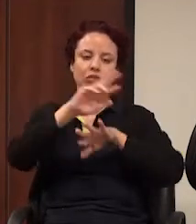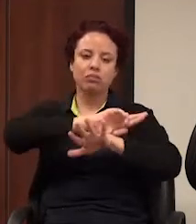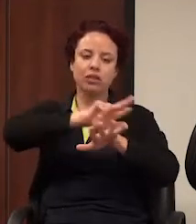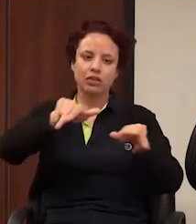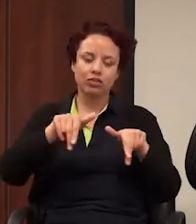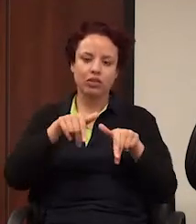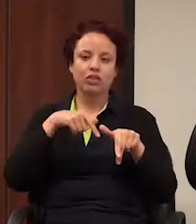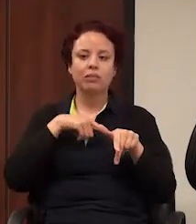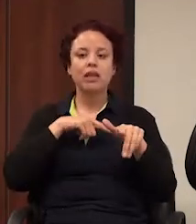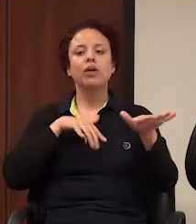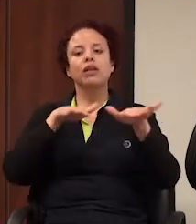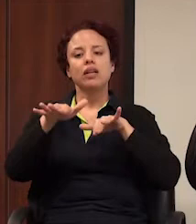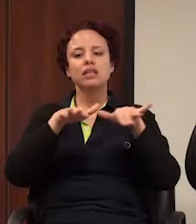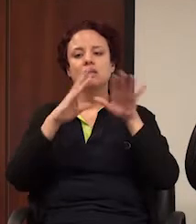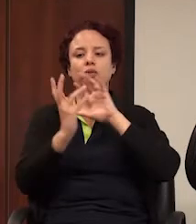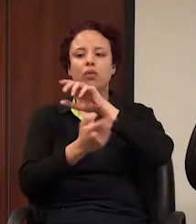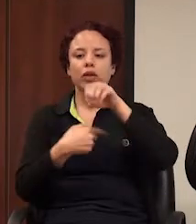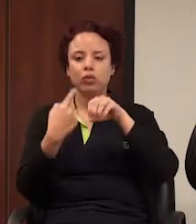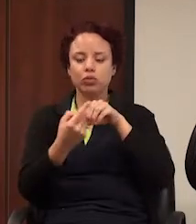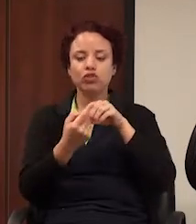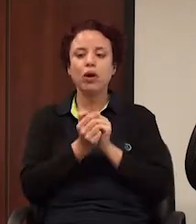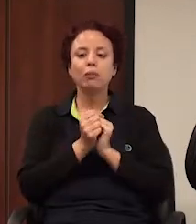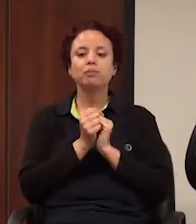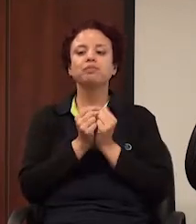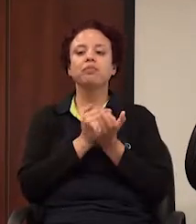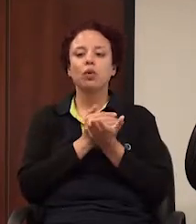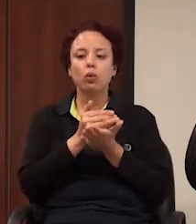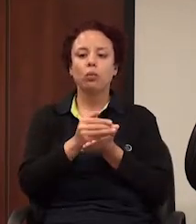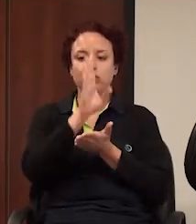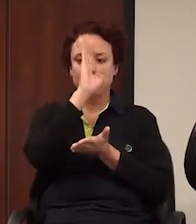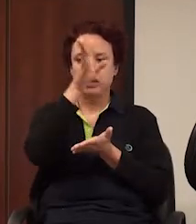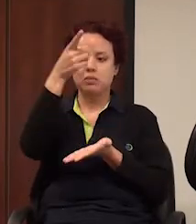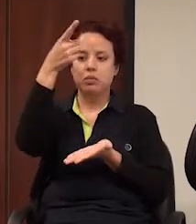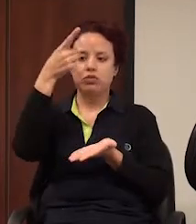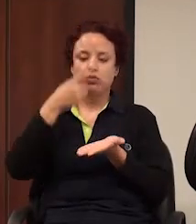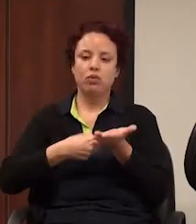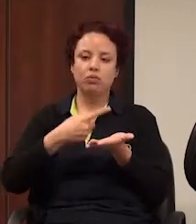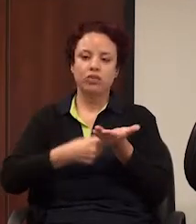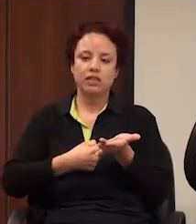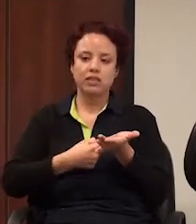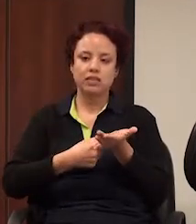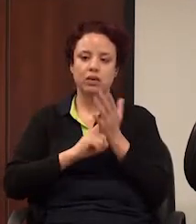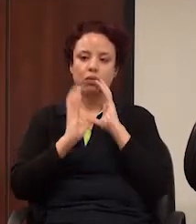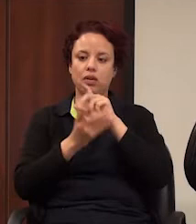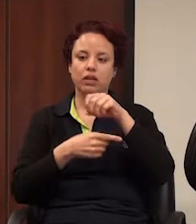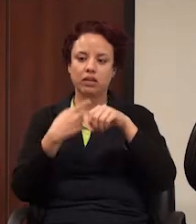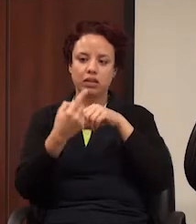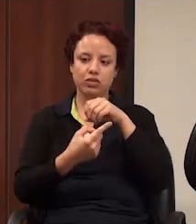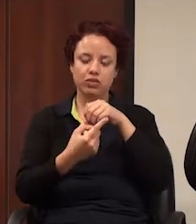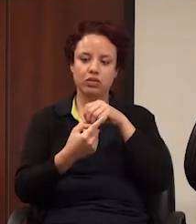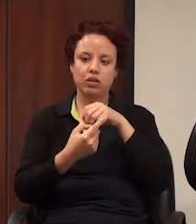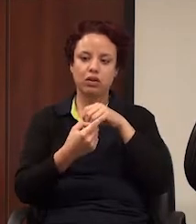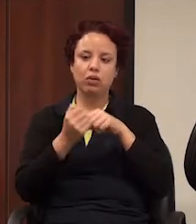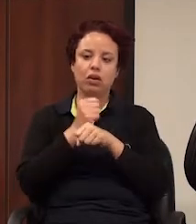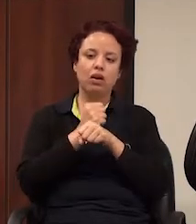movimento mundial, né? Isso toma força principalmente com a Convenção Internacional, ali